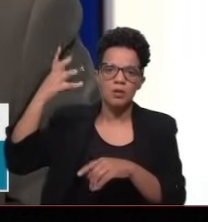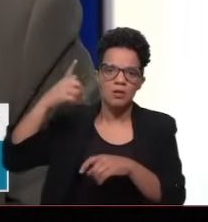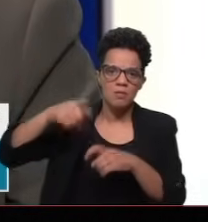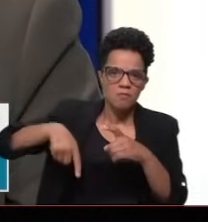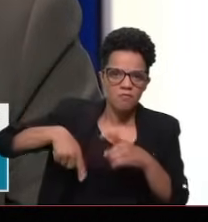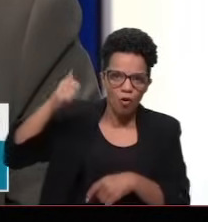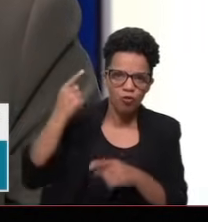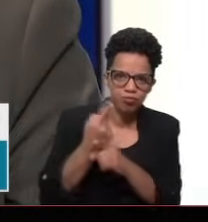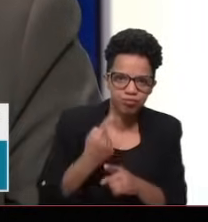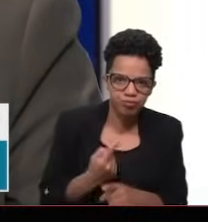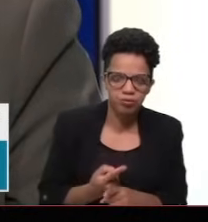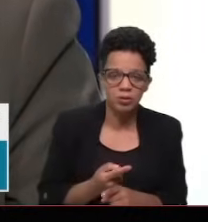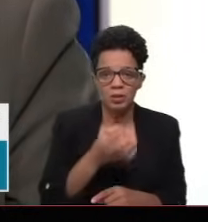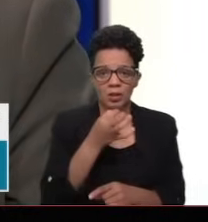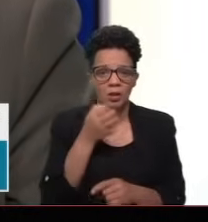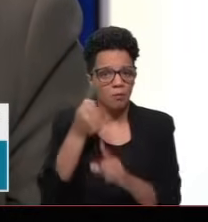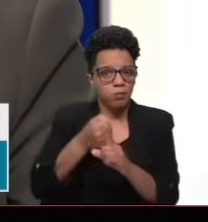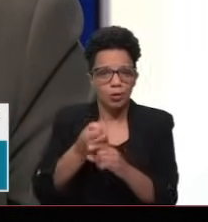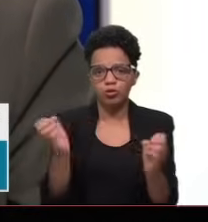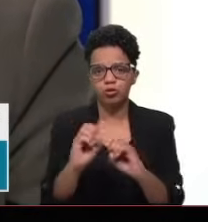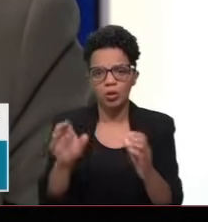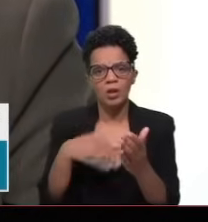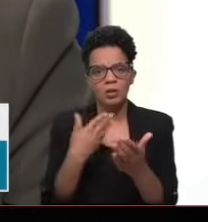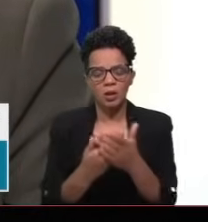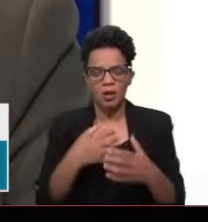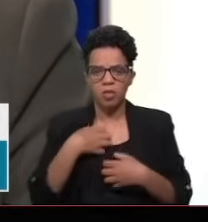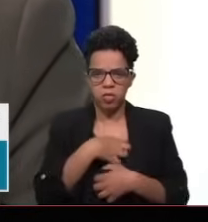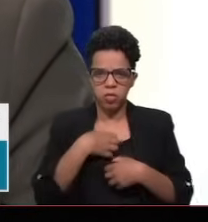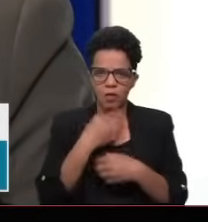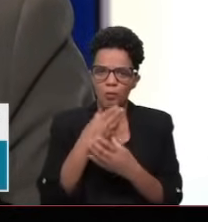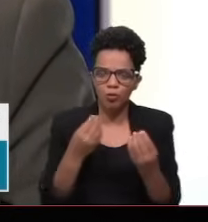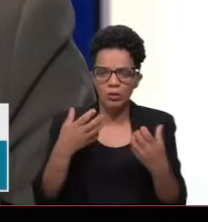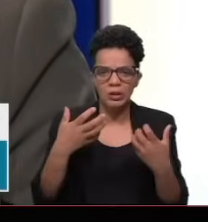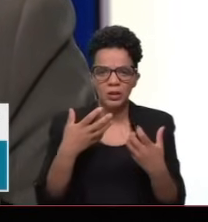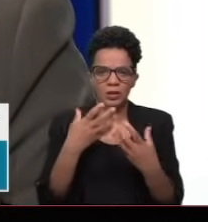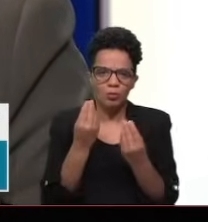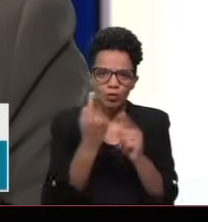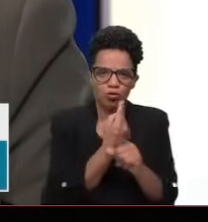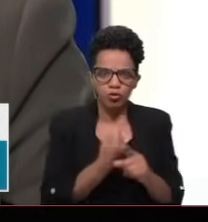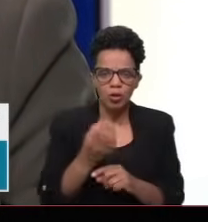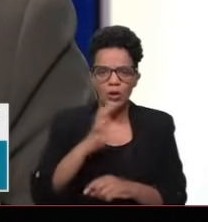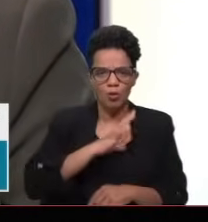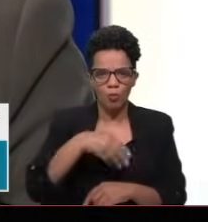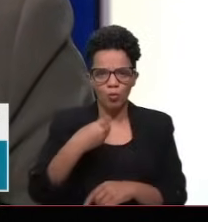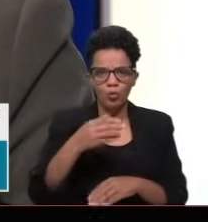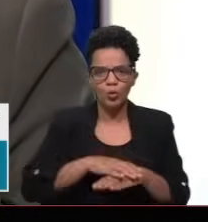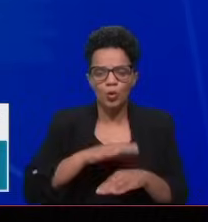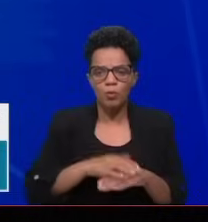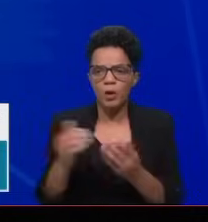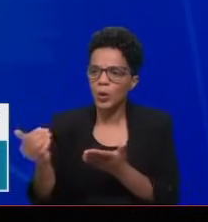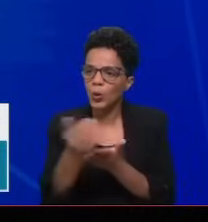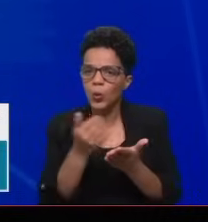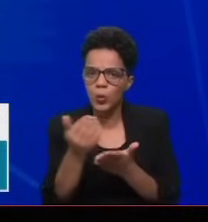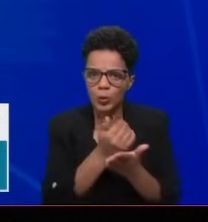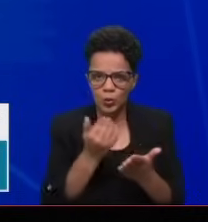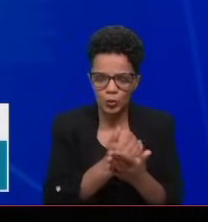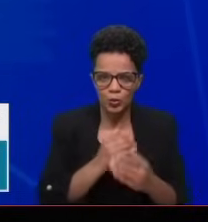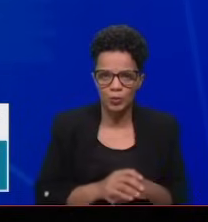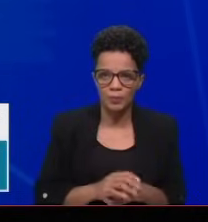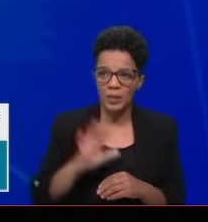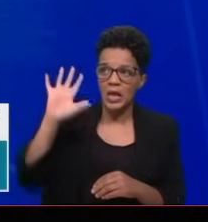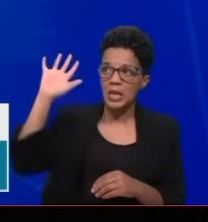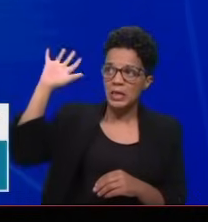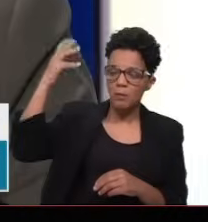estamos a falar por exemplo que vamos estar a Gerar ainda mais desconforto muitos dos conflitos que existem no mundo surgem Por uma questão de recursos por isso quando temos catástrofes